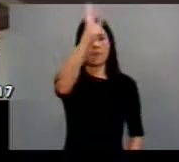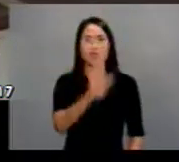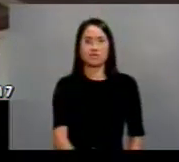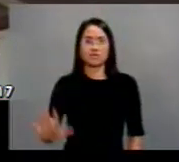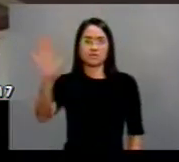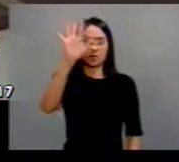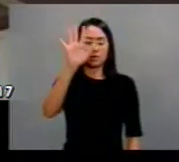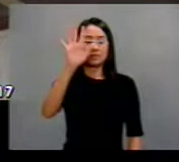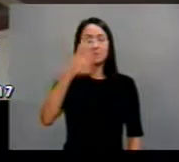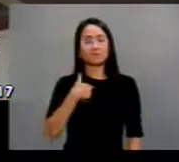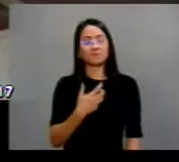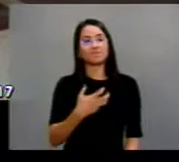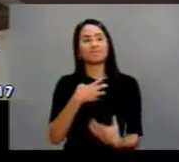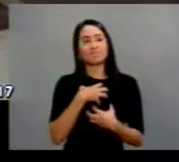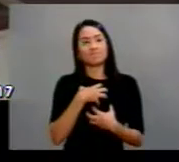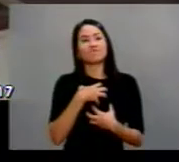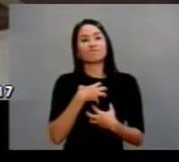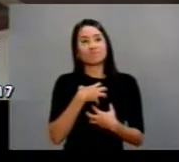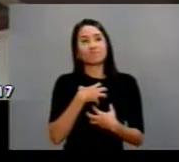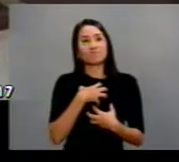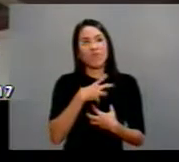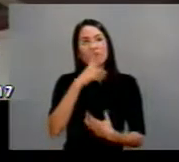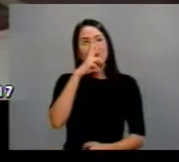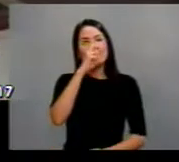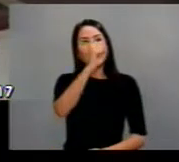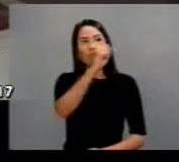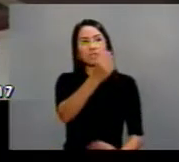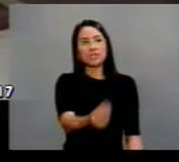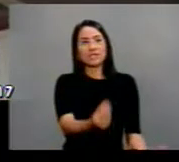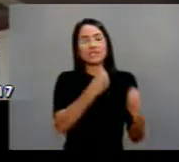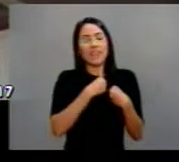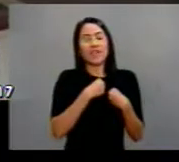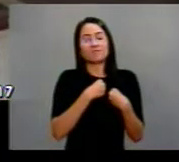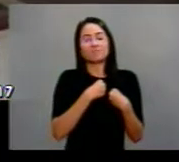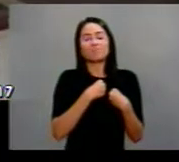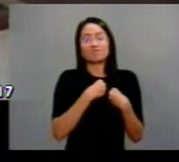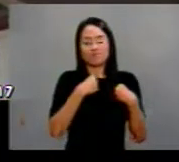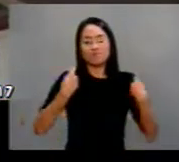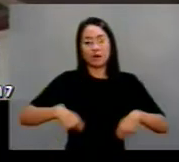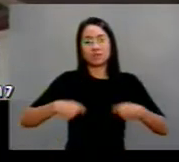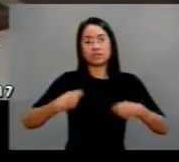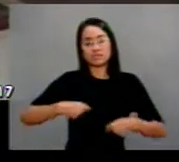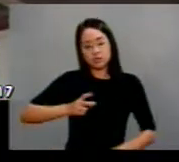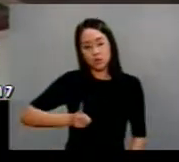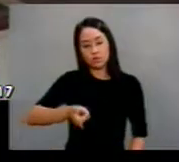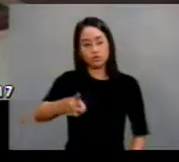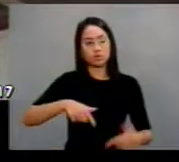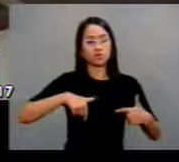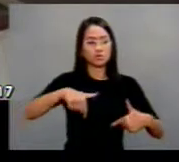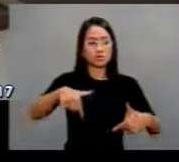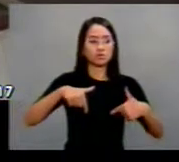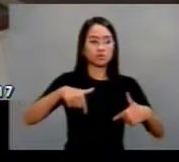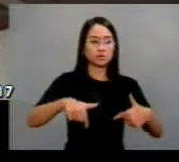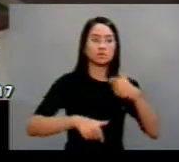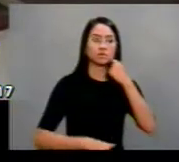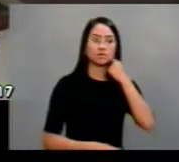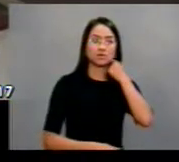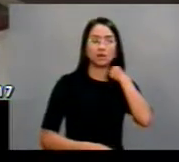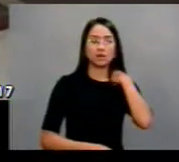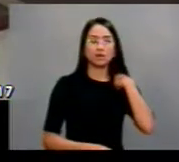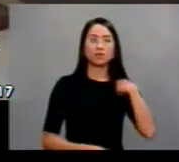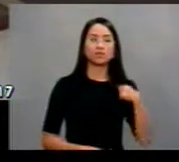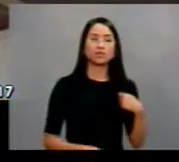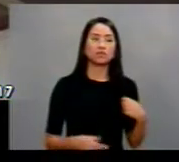Eu me inspiro neles. Me inspiro naqueles que estiveram antes de nós e enfrentaram adversidades tão grandes quanto aquelas que